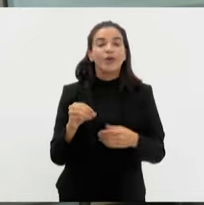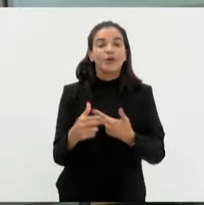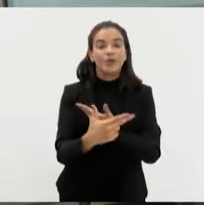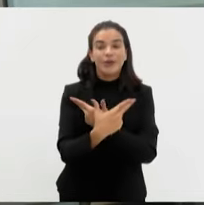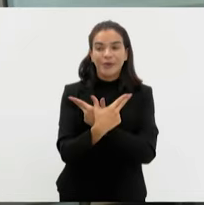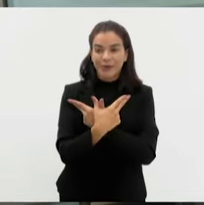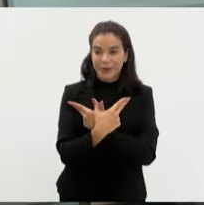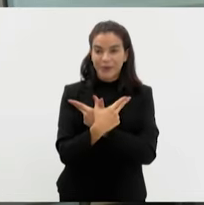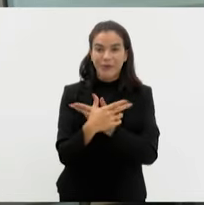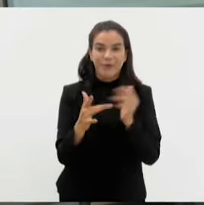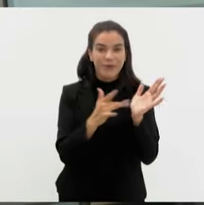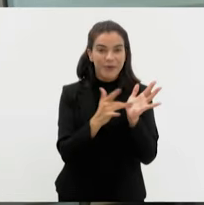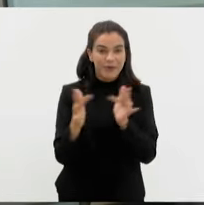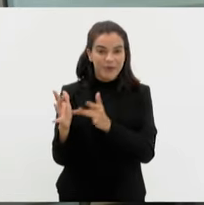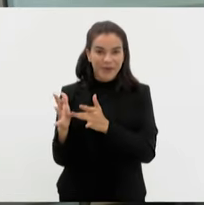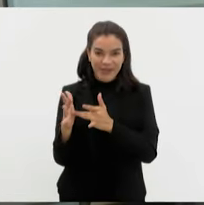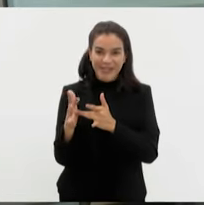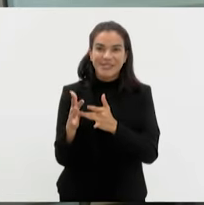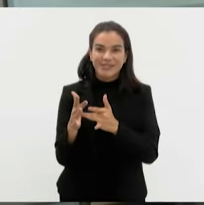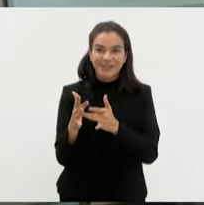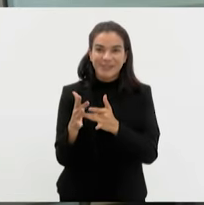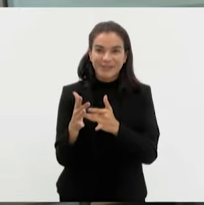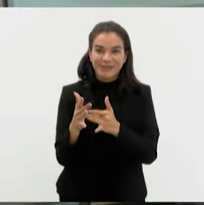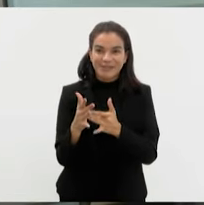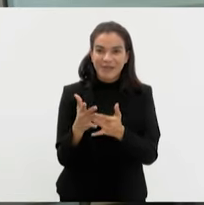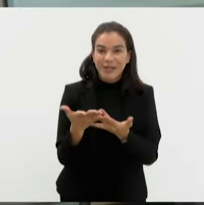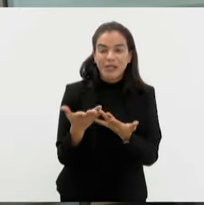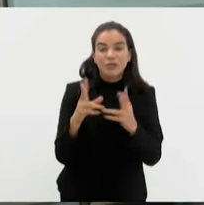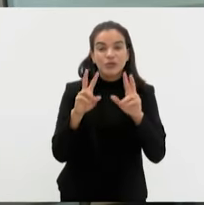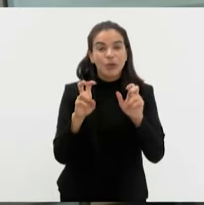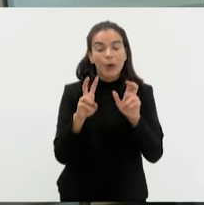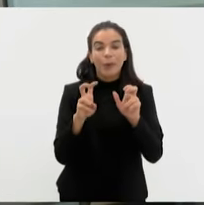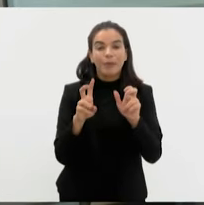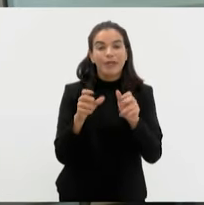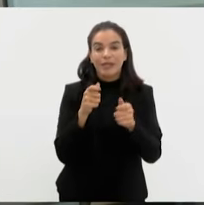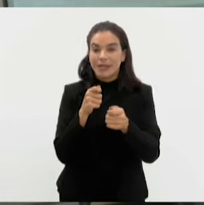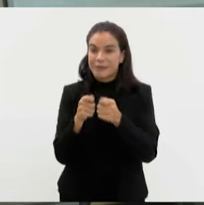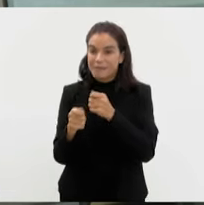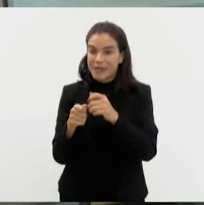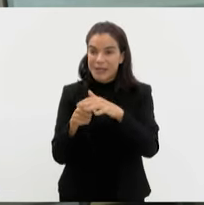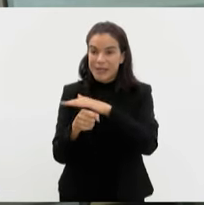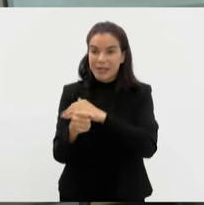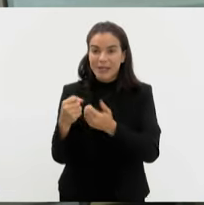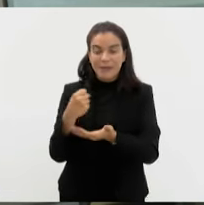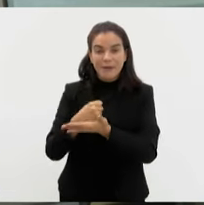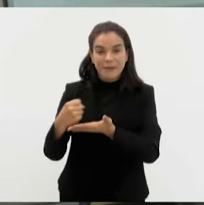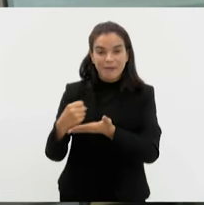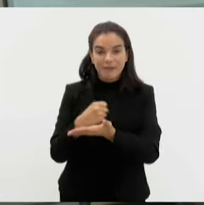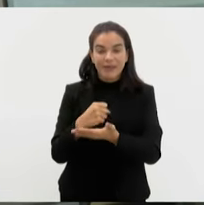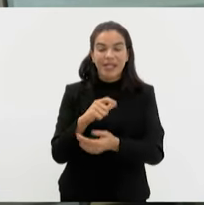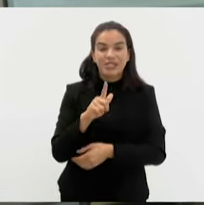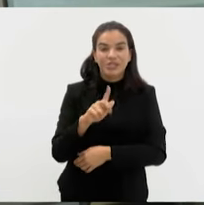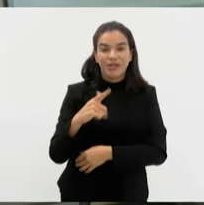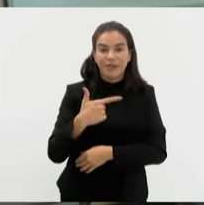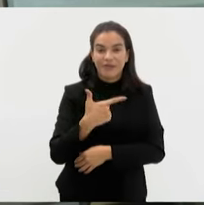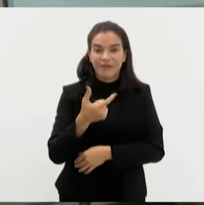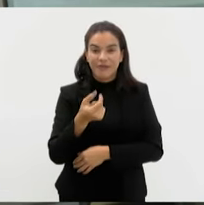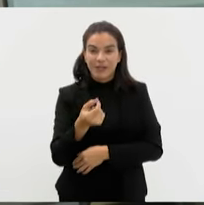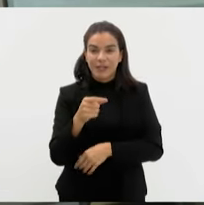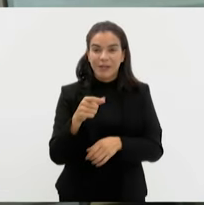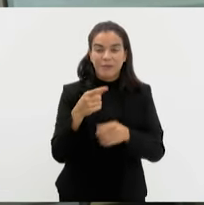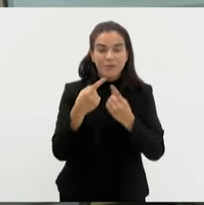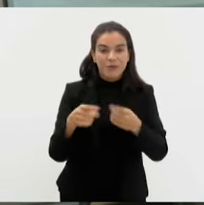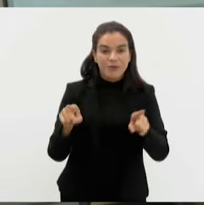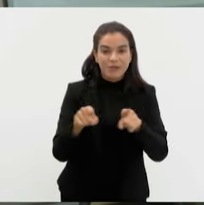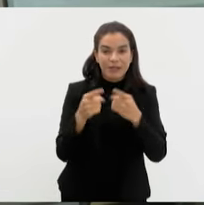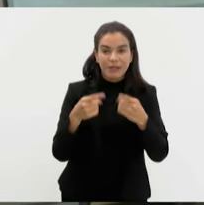Redentor, aliás, no giro de hoje, vamos de emprego pelo Estado, Casa G20 vai sediar exposições e apresentações musicais